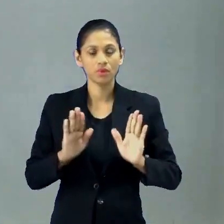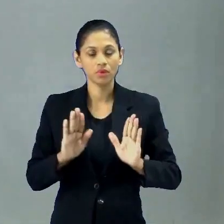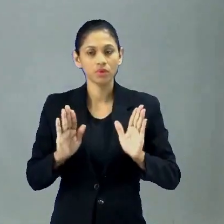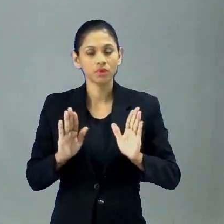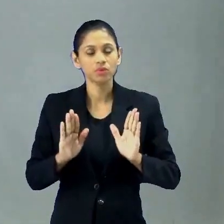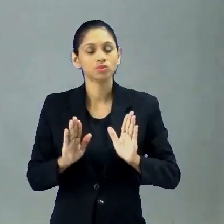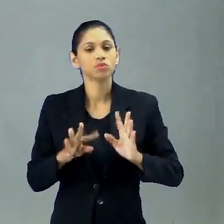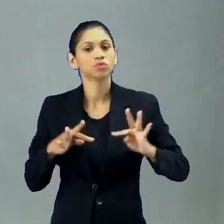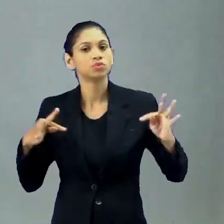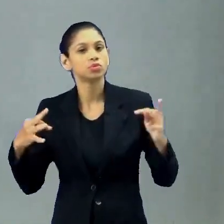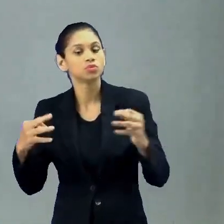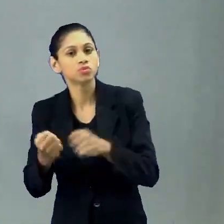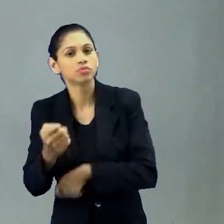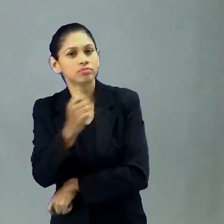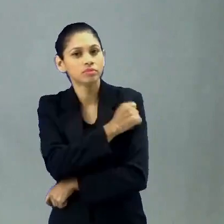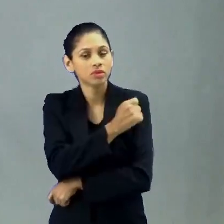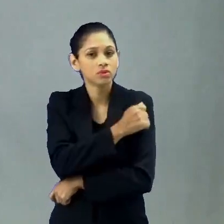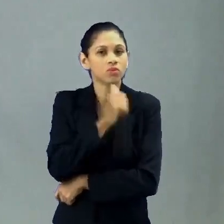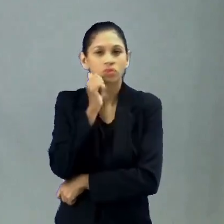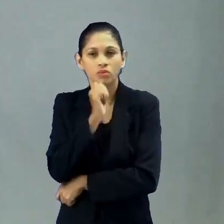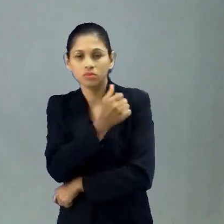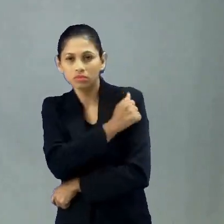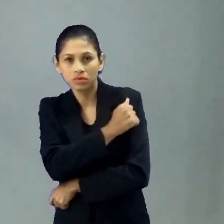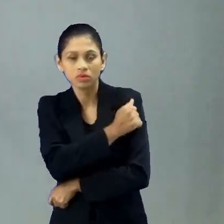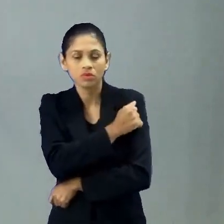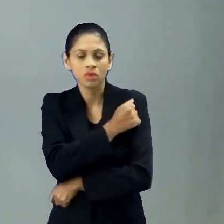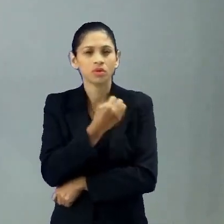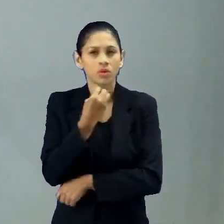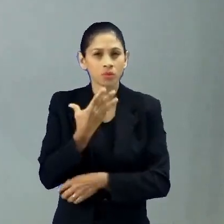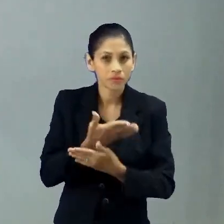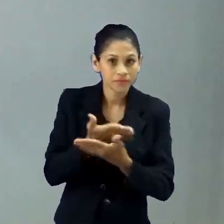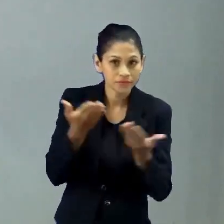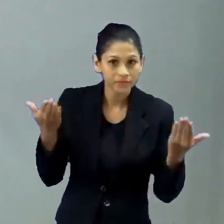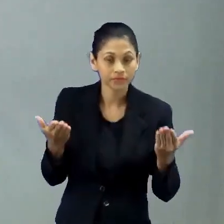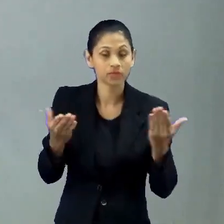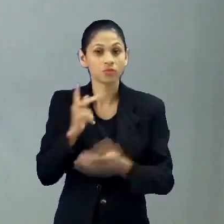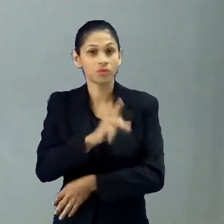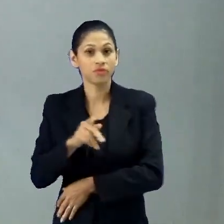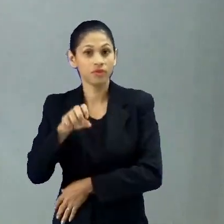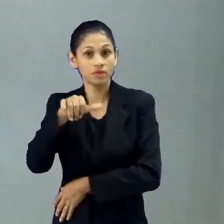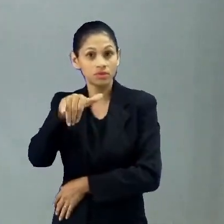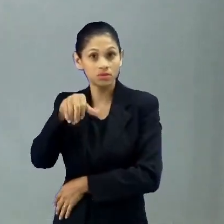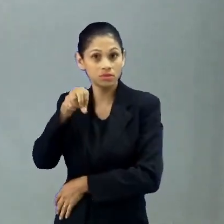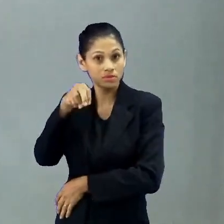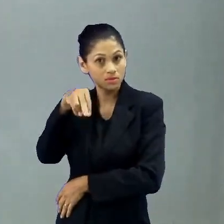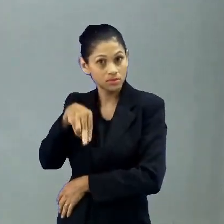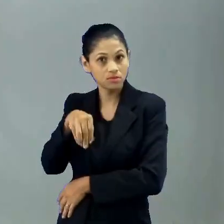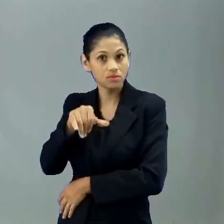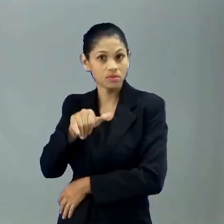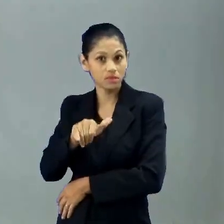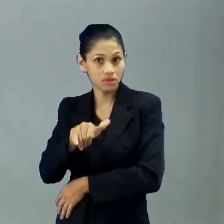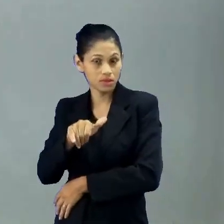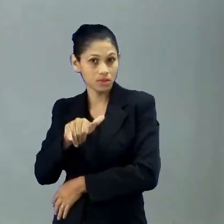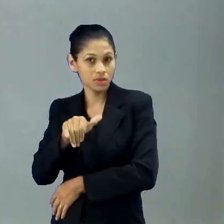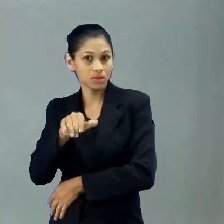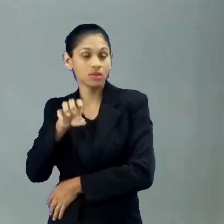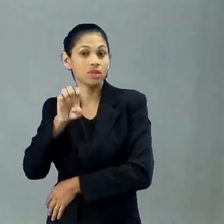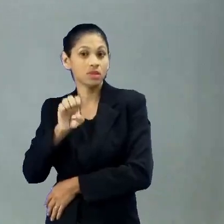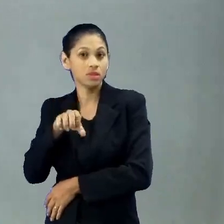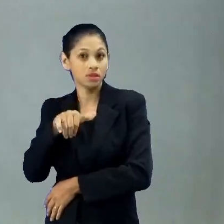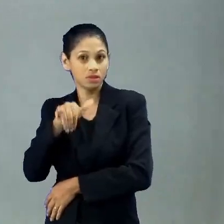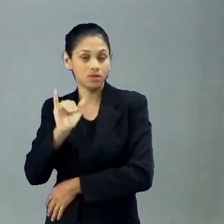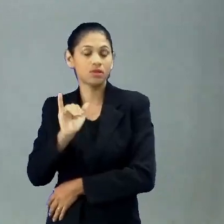Olá a todos os alunos e alunas, tudo bem com vocês? Sou o professor Ney Araújo e a partir deste momento eu peço a